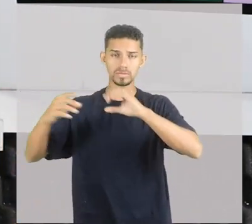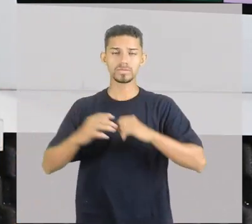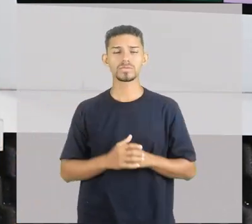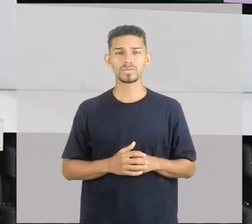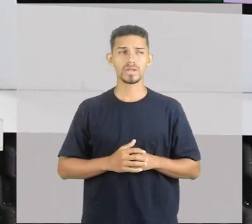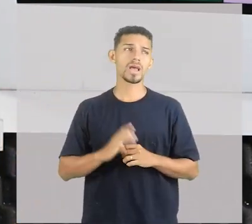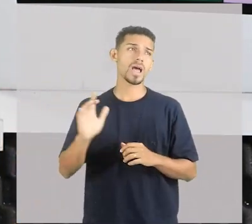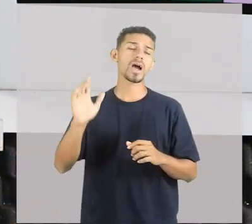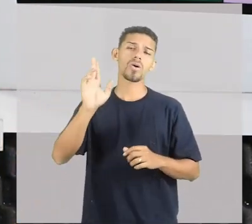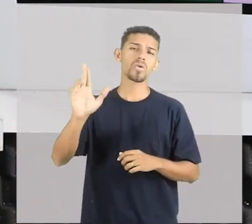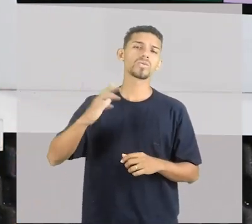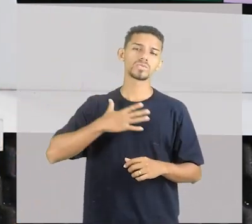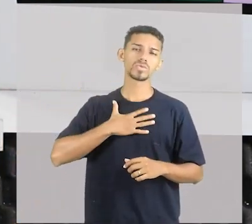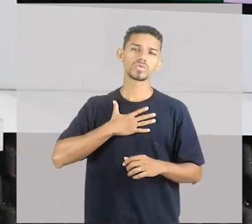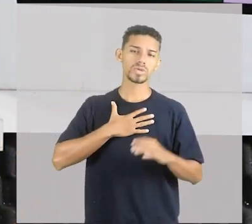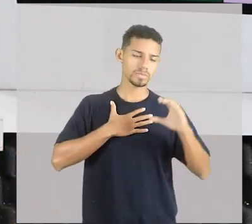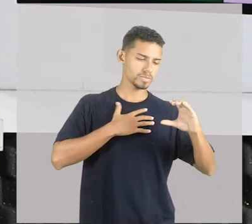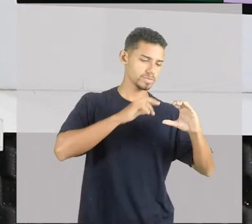ó. Pronto, ó.